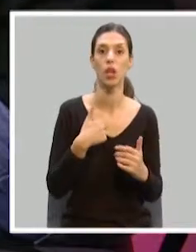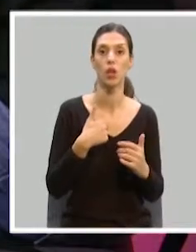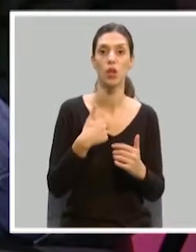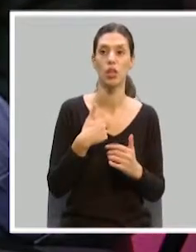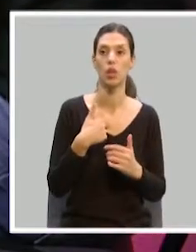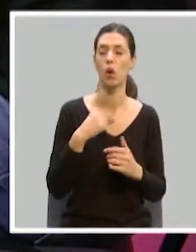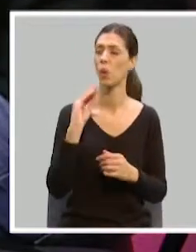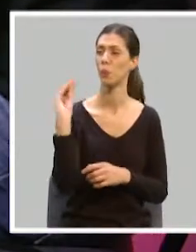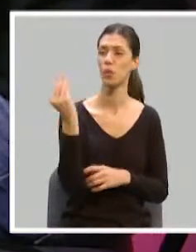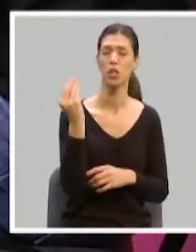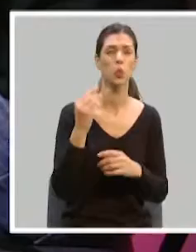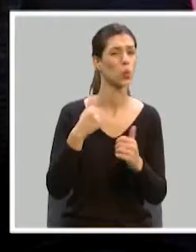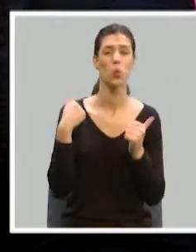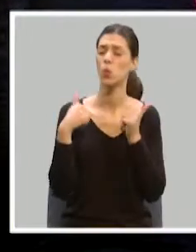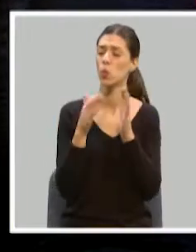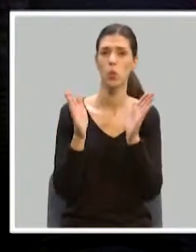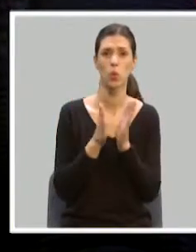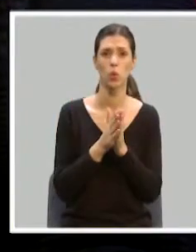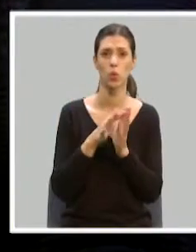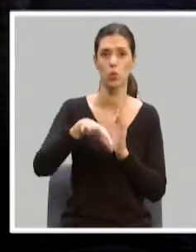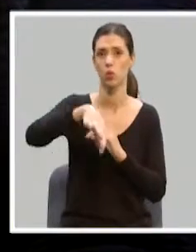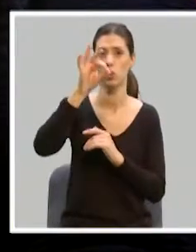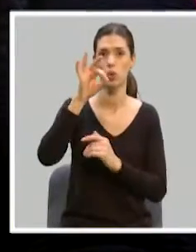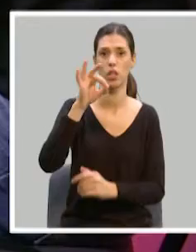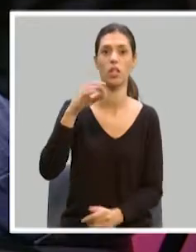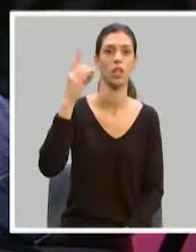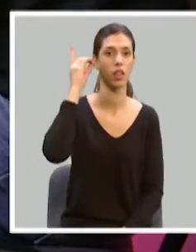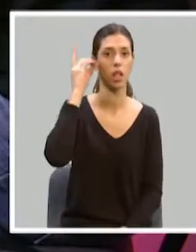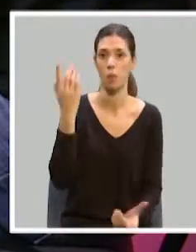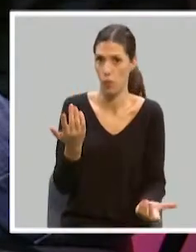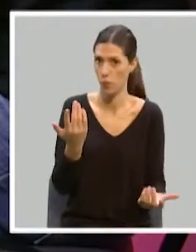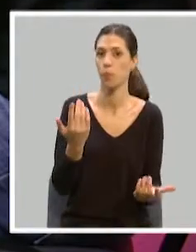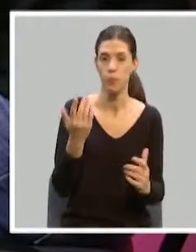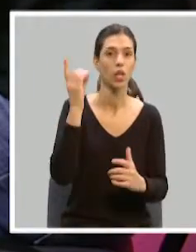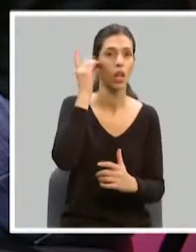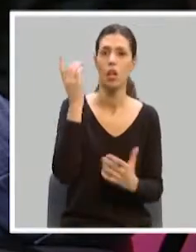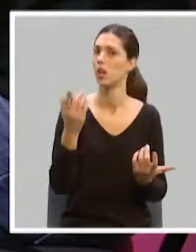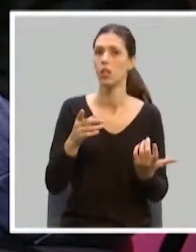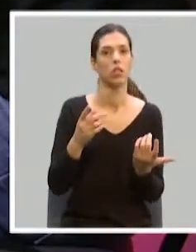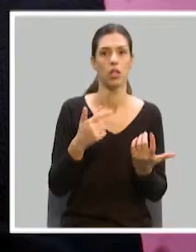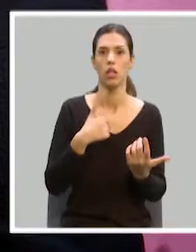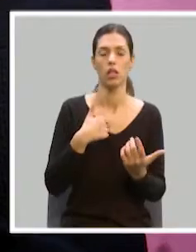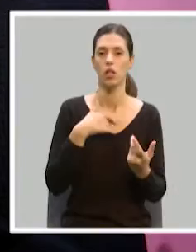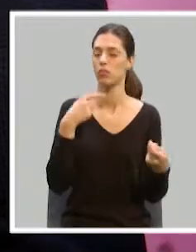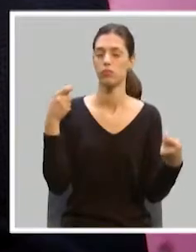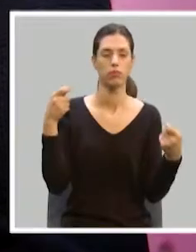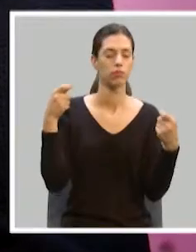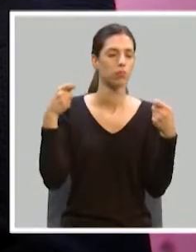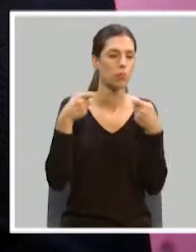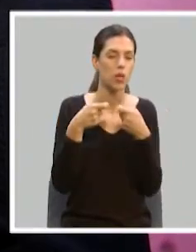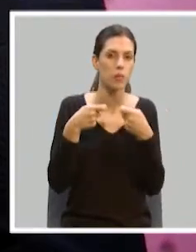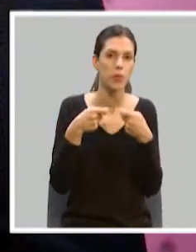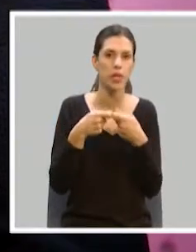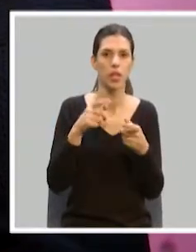de todos os os objetos que eu podia escolher o telemóvel Sem nenhuma dúvida aquele que eu mais a